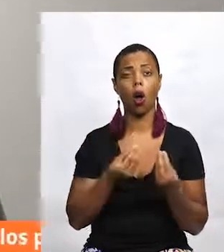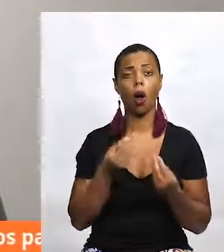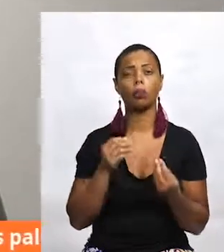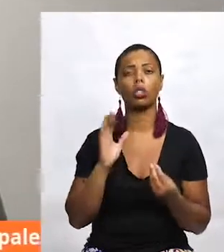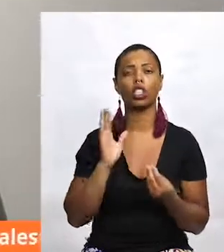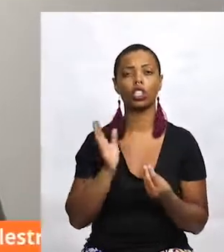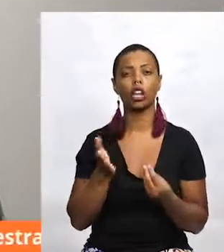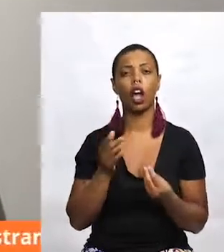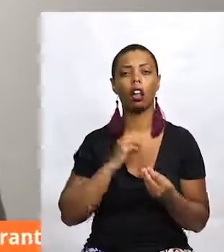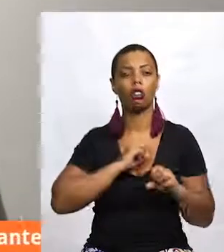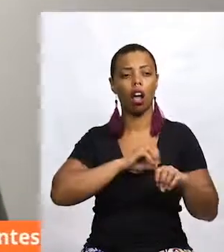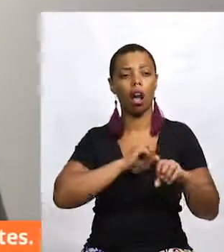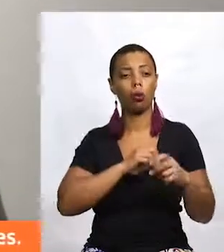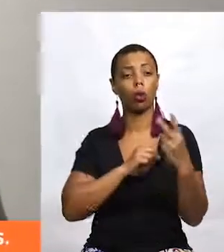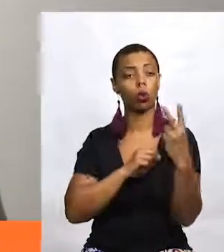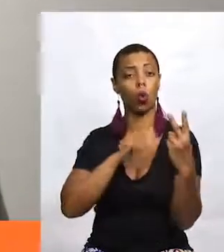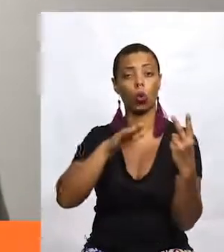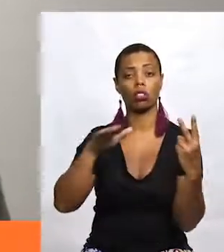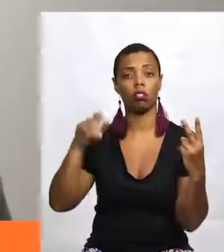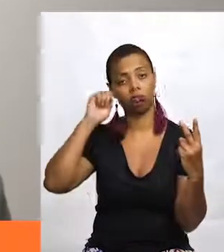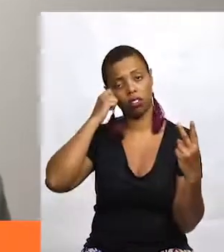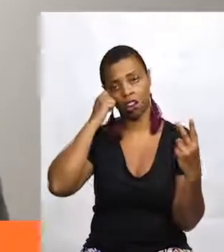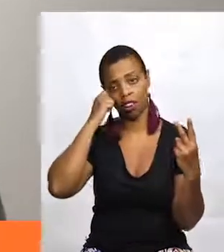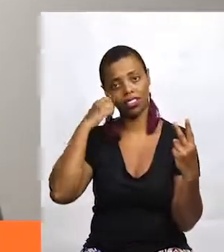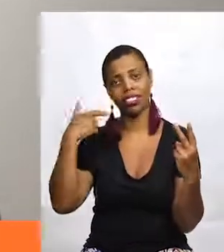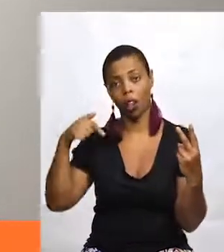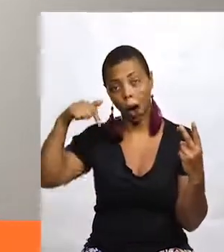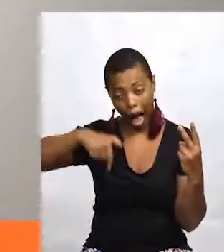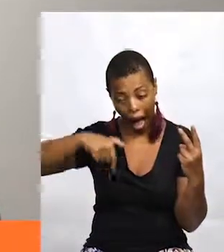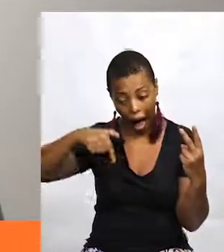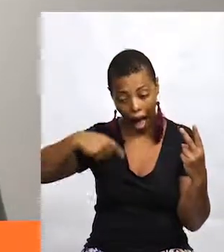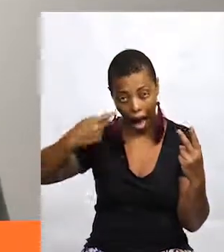número de alunos negros aqui ainda